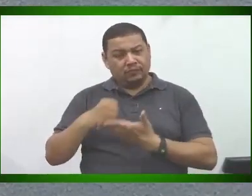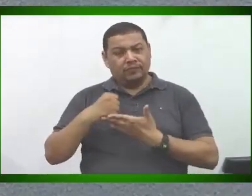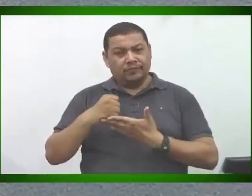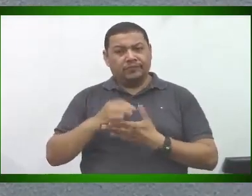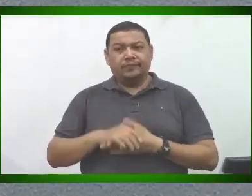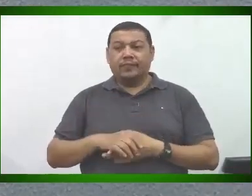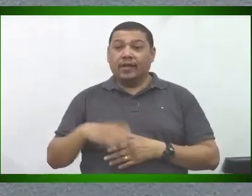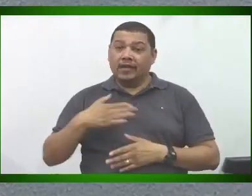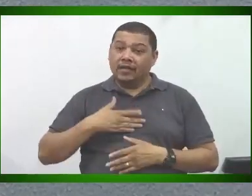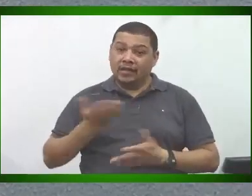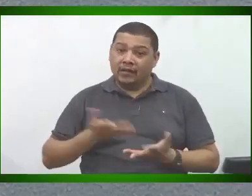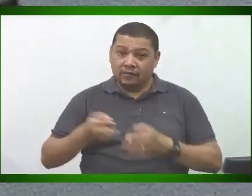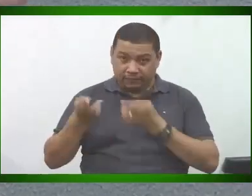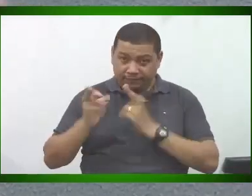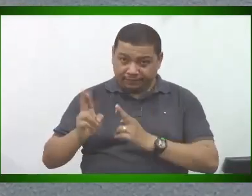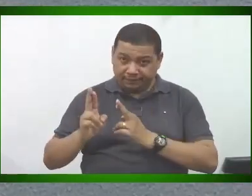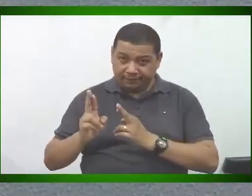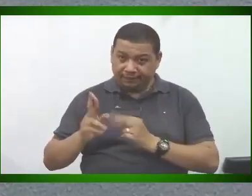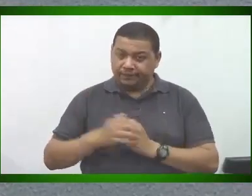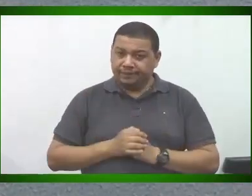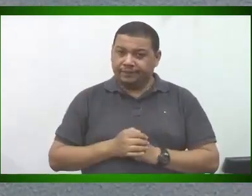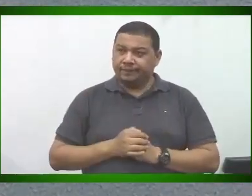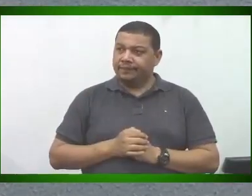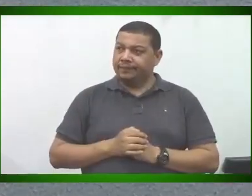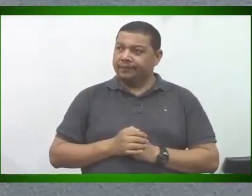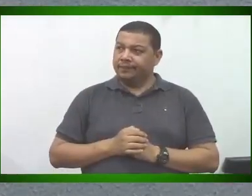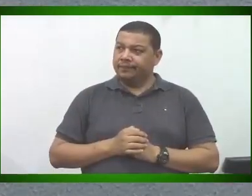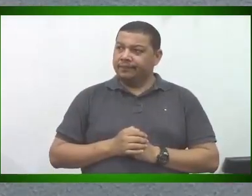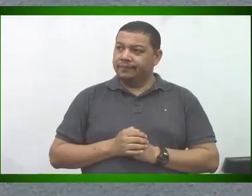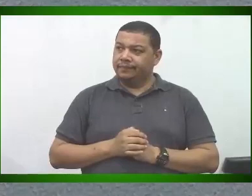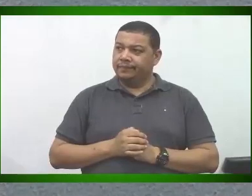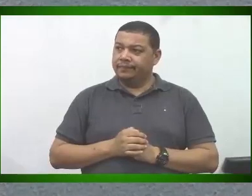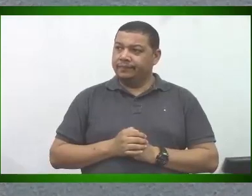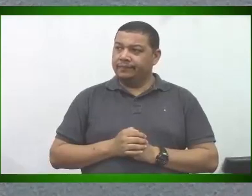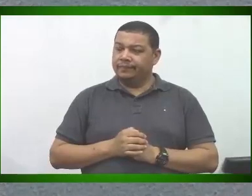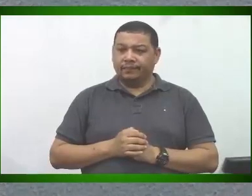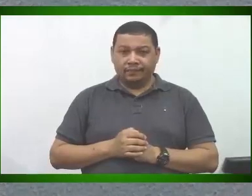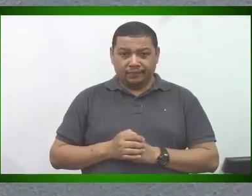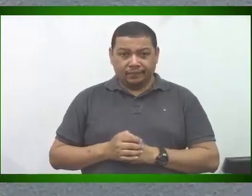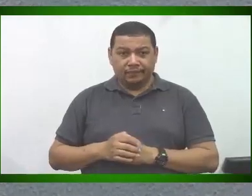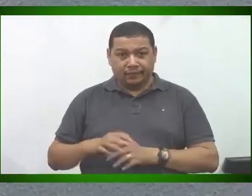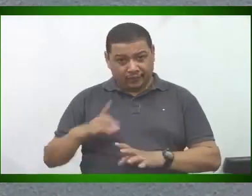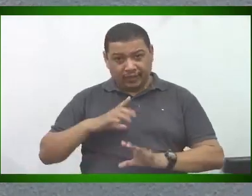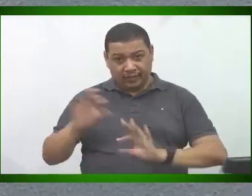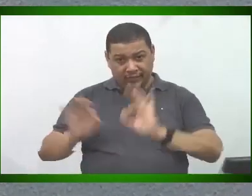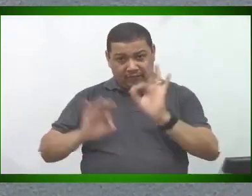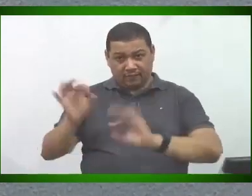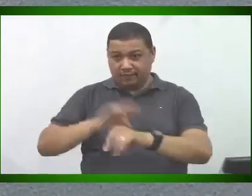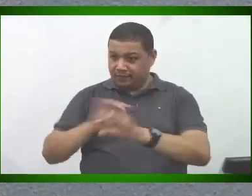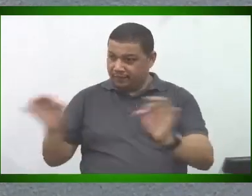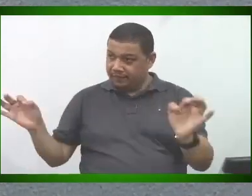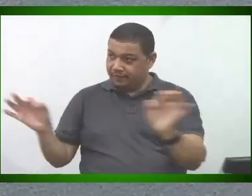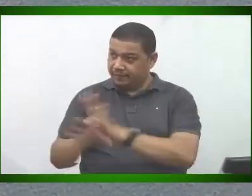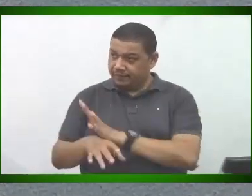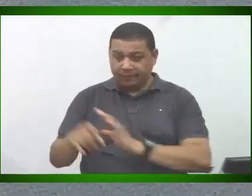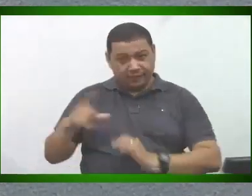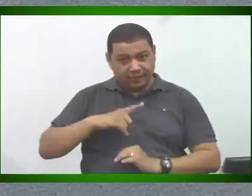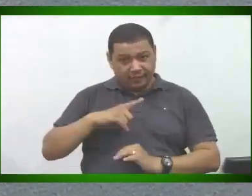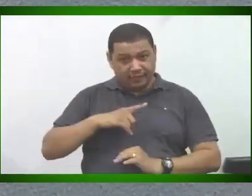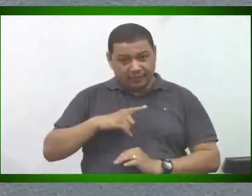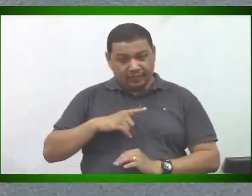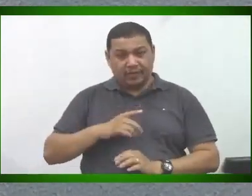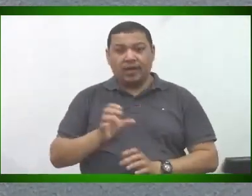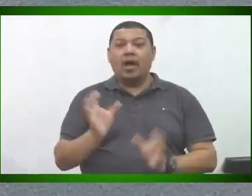eu tenho certeza que nós passando aí, vereador Capiche, por essa fase, eu tenho certeza que nós vamos chegar numa Série D